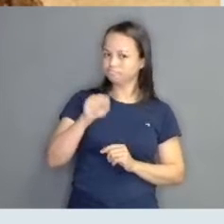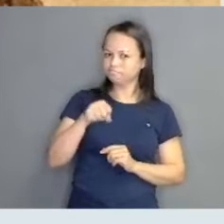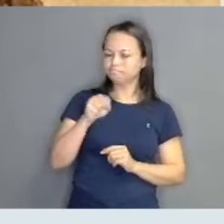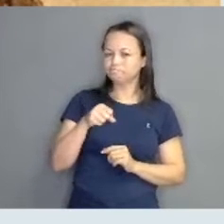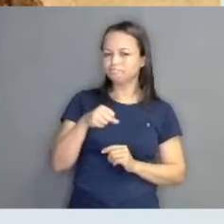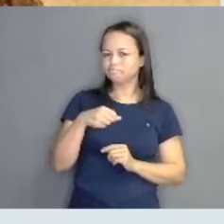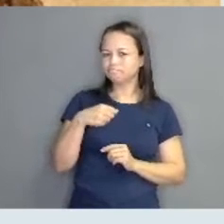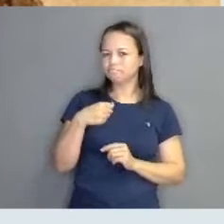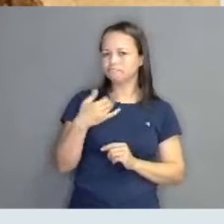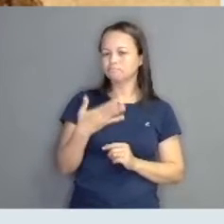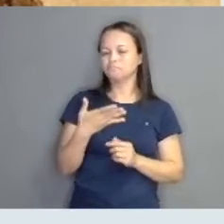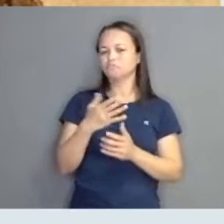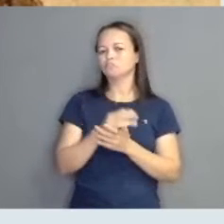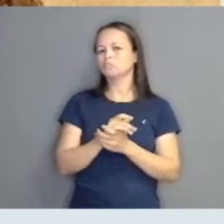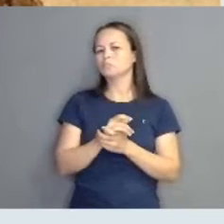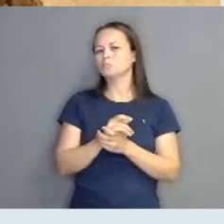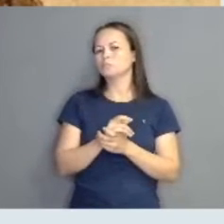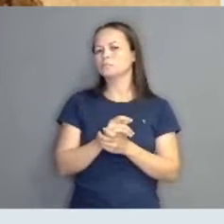existem